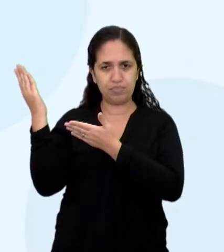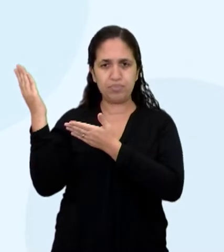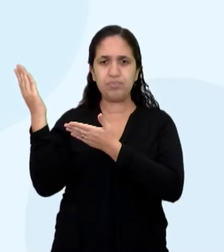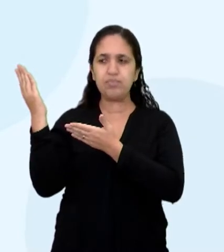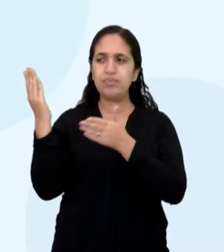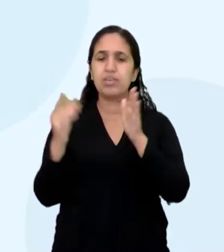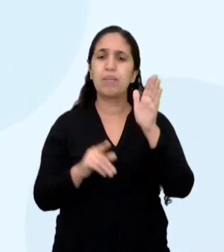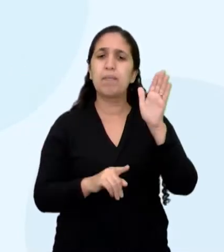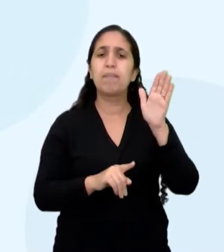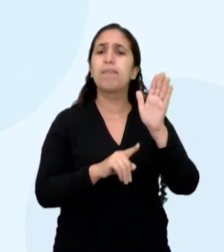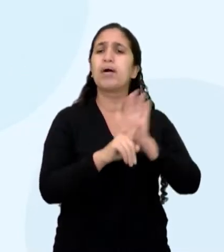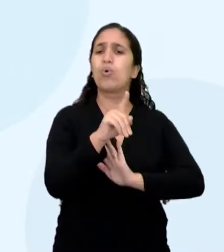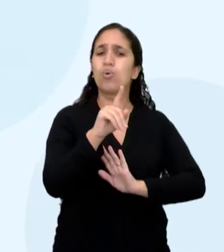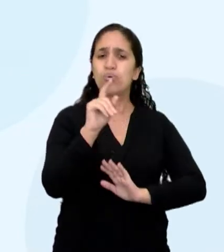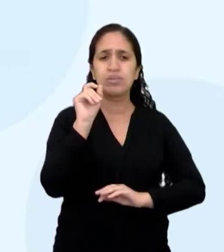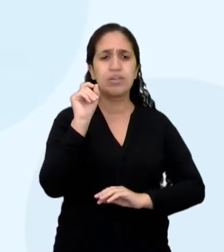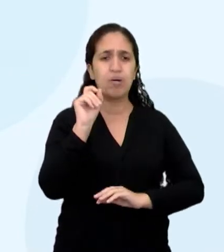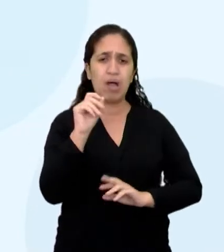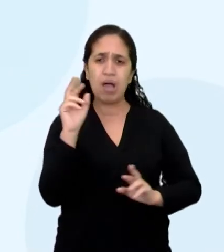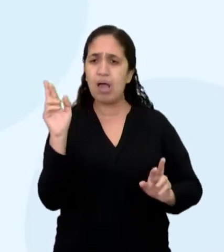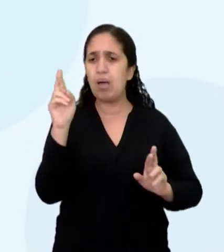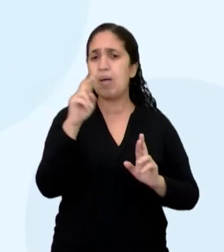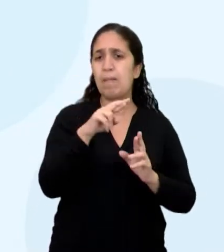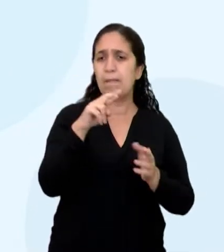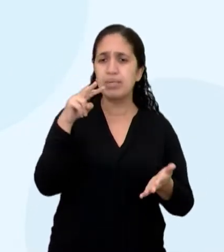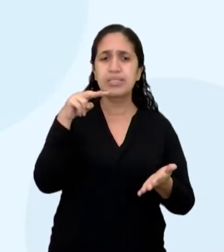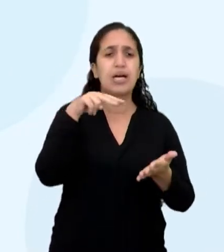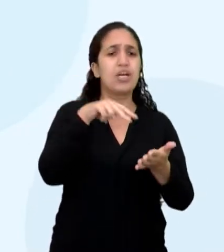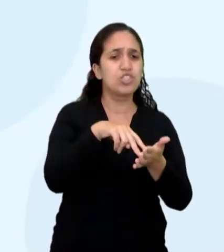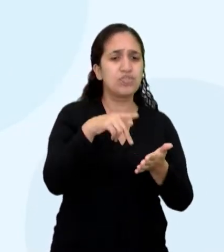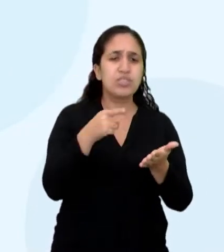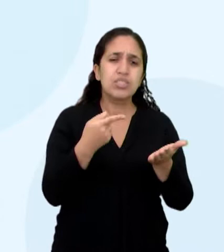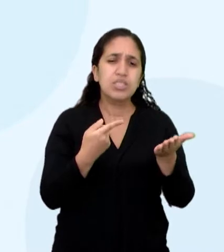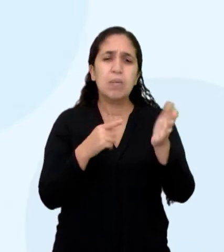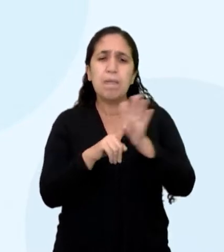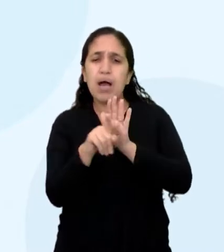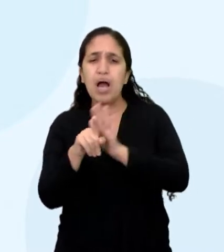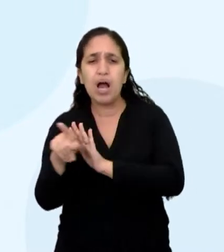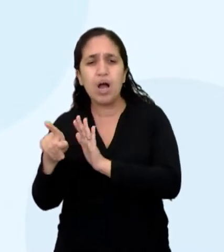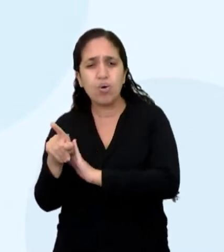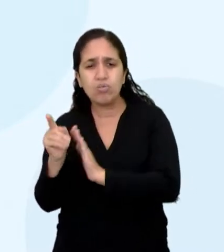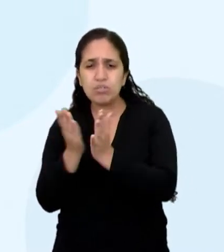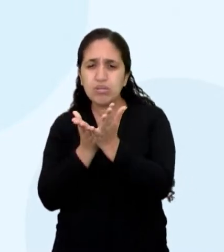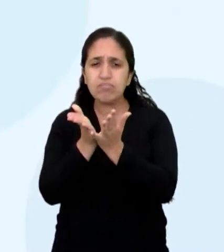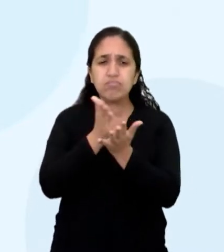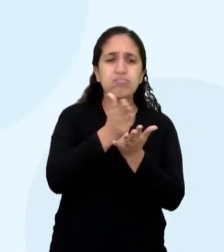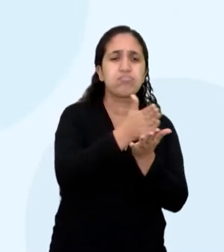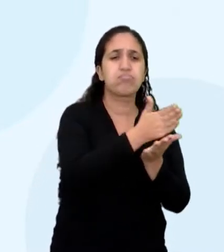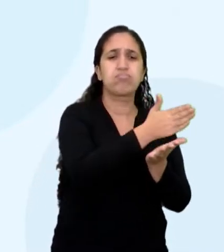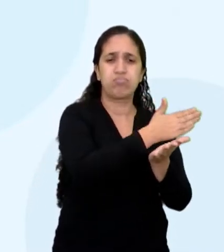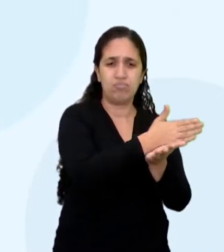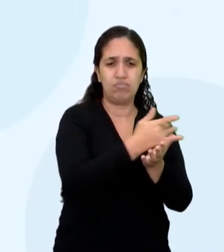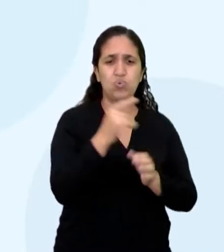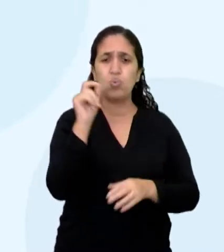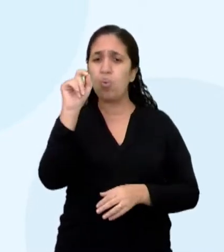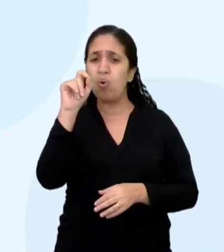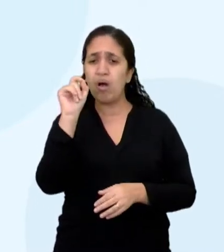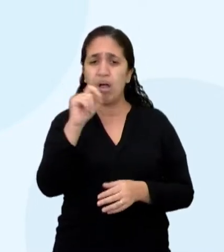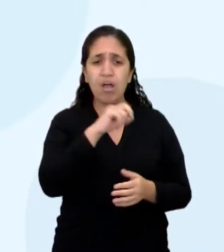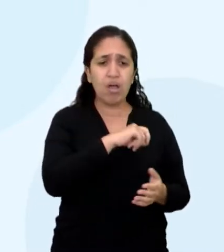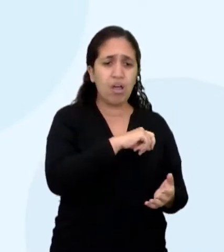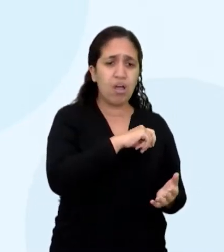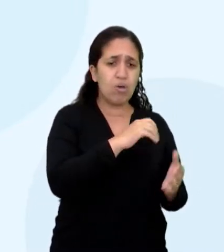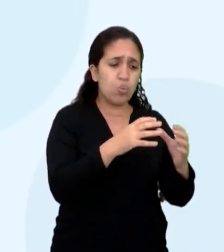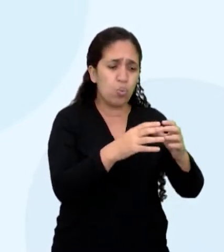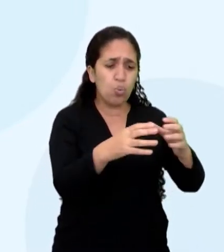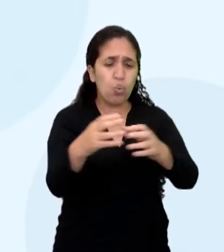inicial, que está falando da representatividade, a gente vai sugerir perguntas norteadoras que vão partir disso, né? O que faz vários grupos